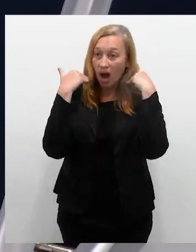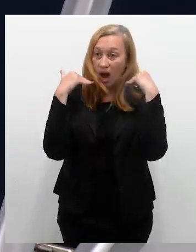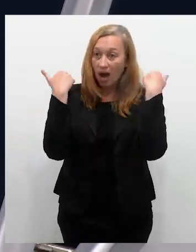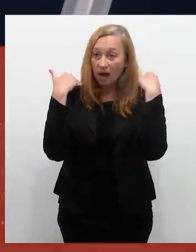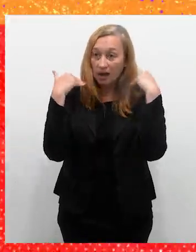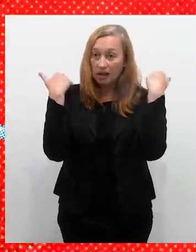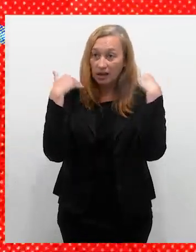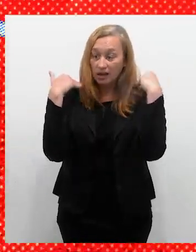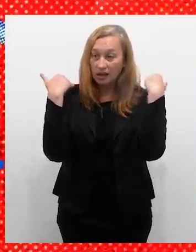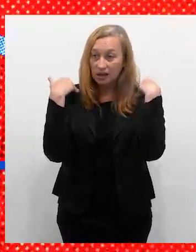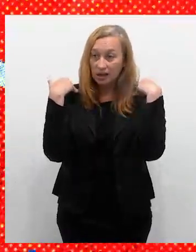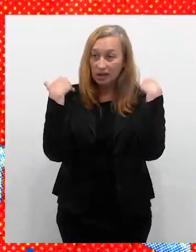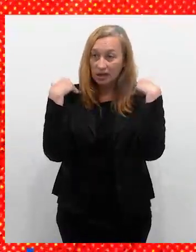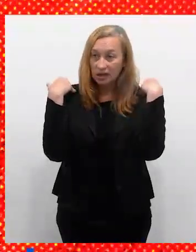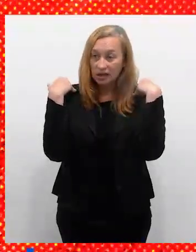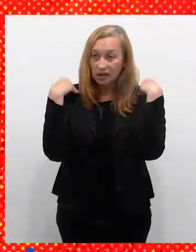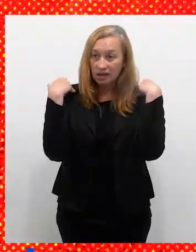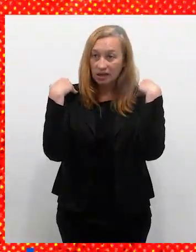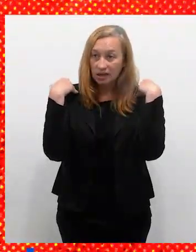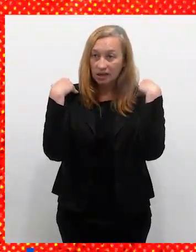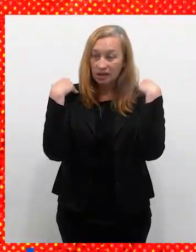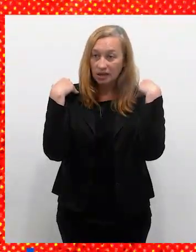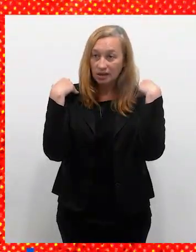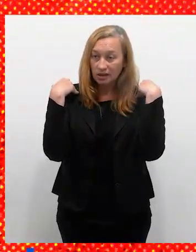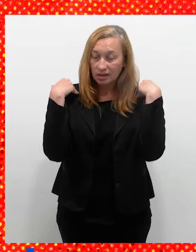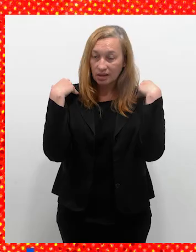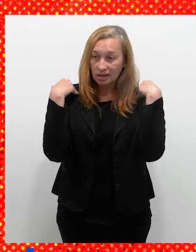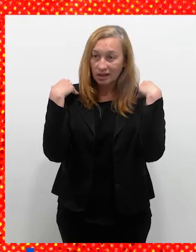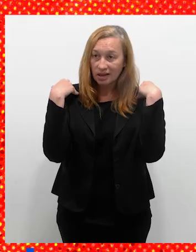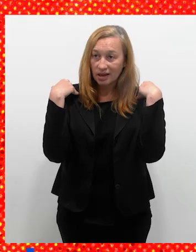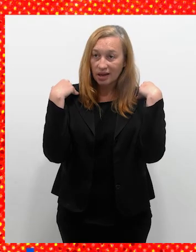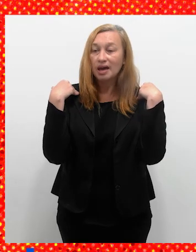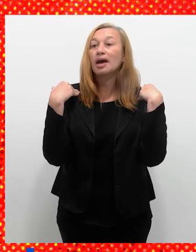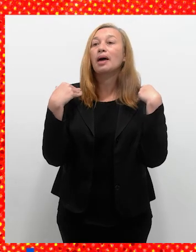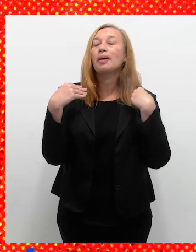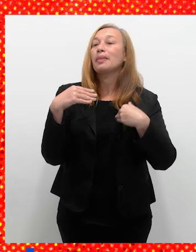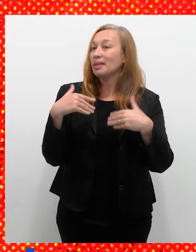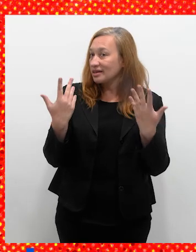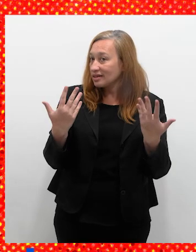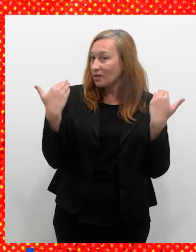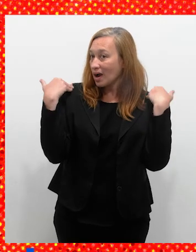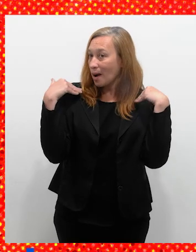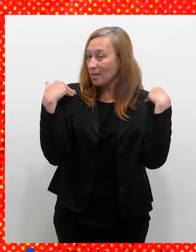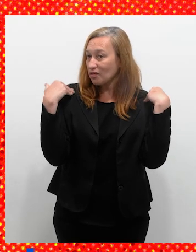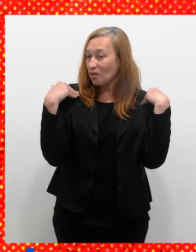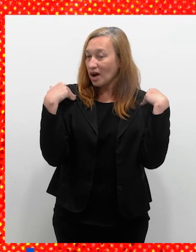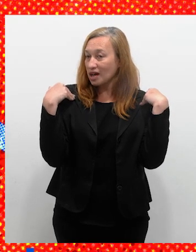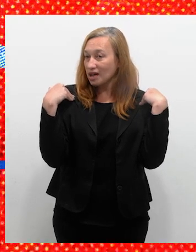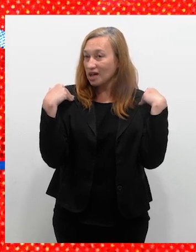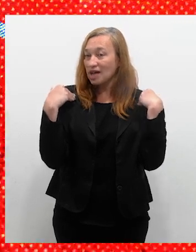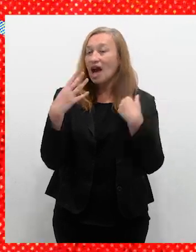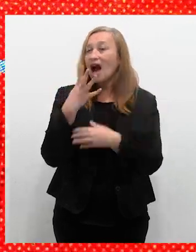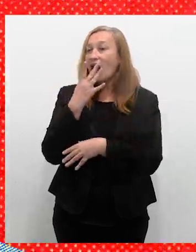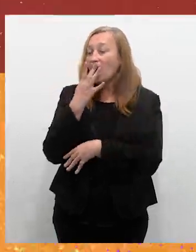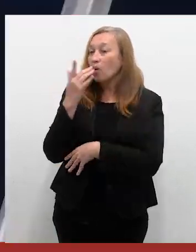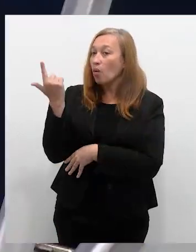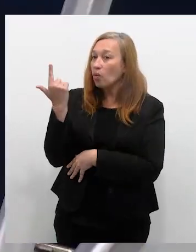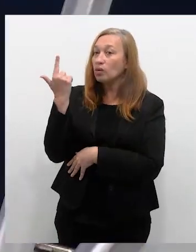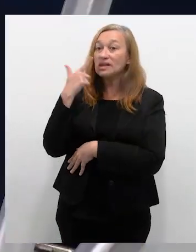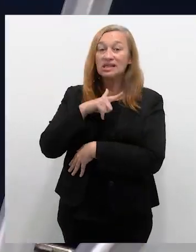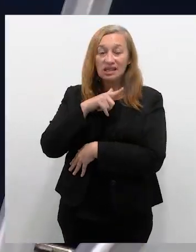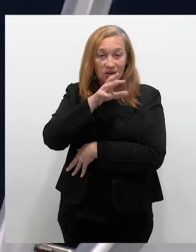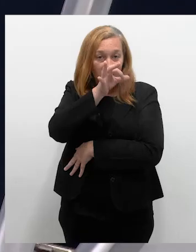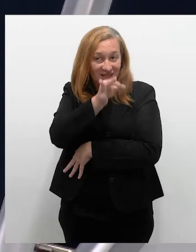aqui. Curtinho. Quando você começa, eu comecei a Vic Veronese, parecia um Playmobil. O cabelo nem mexia, a cor que